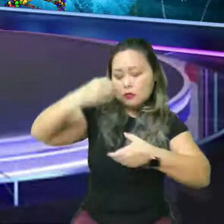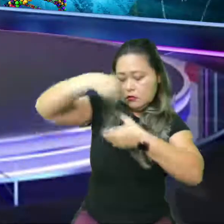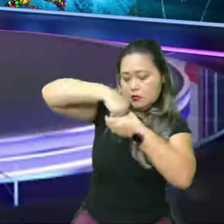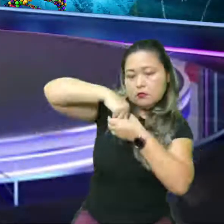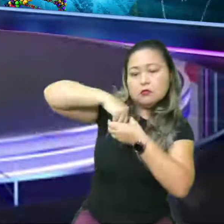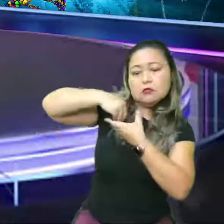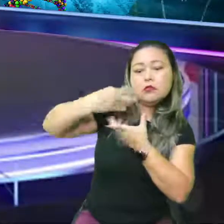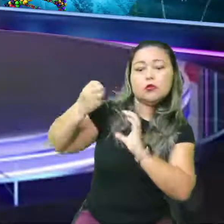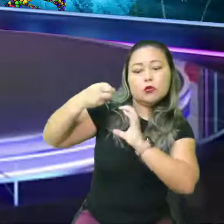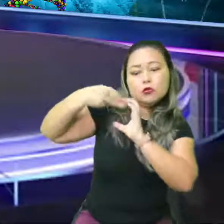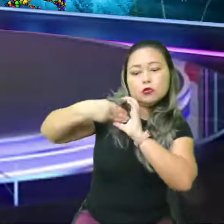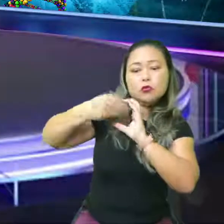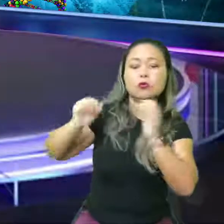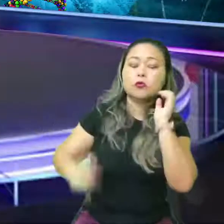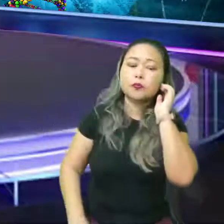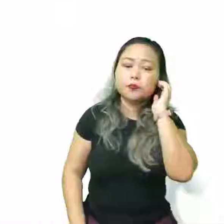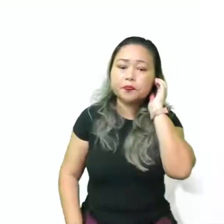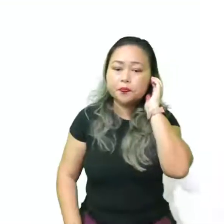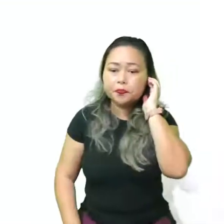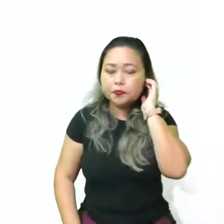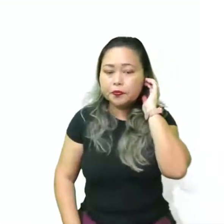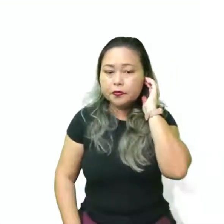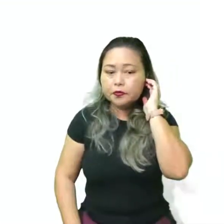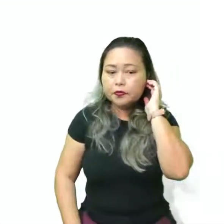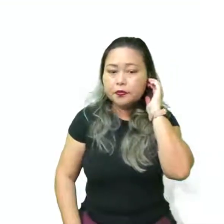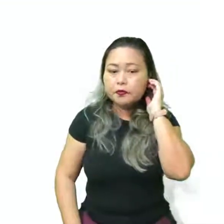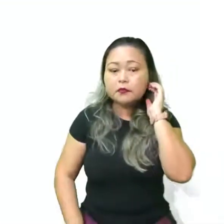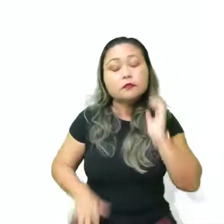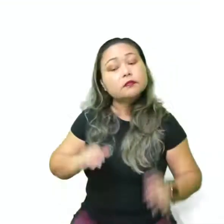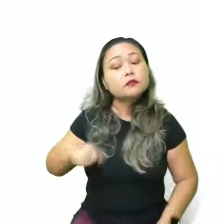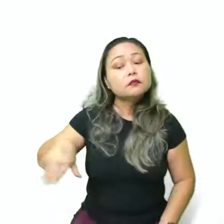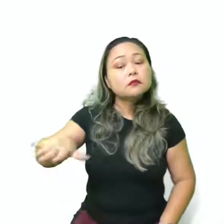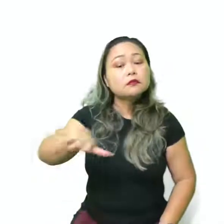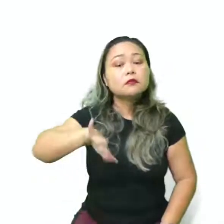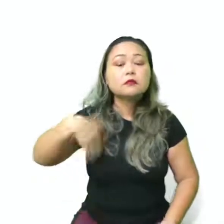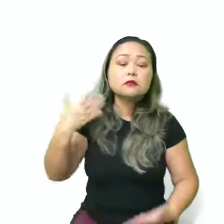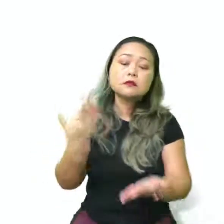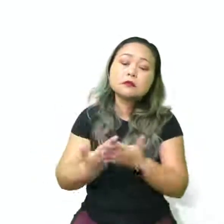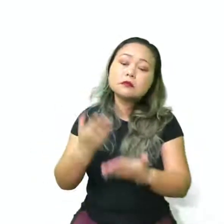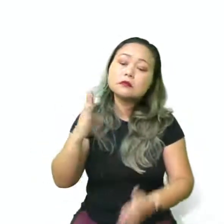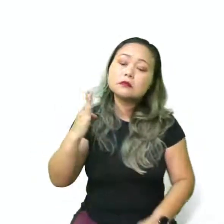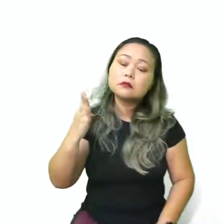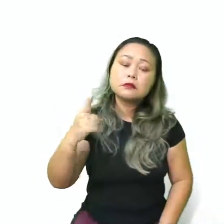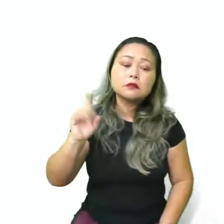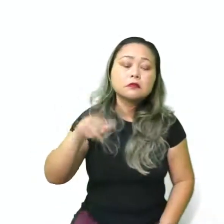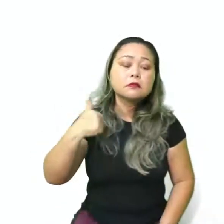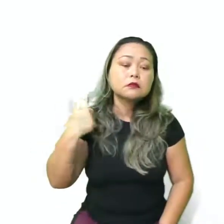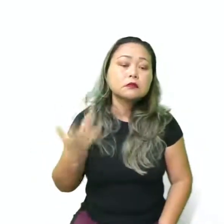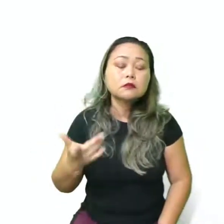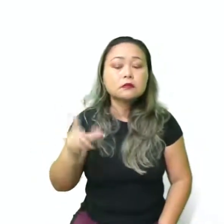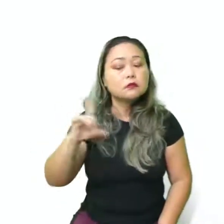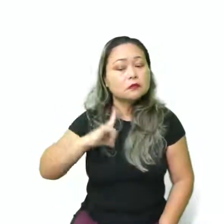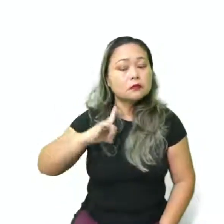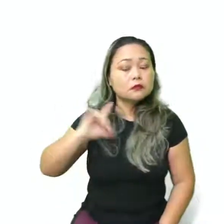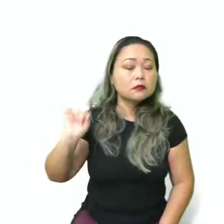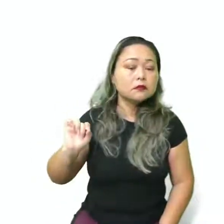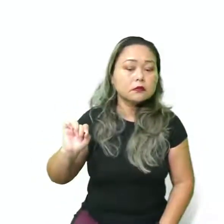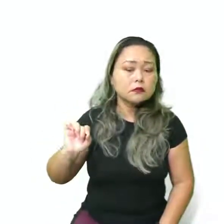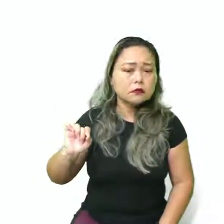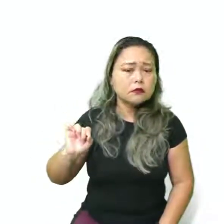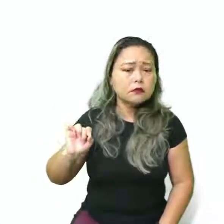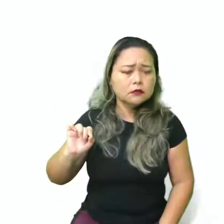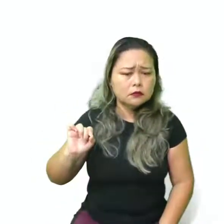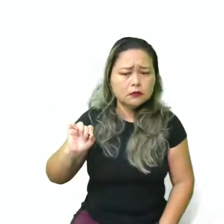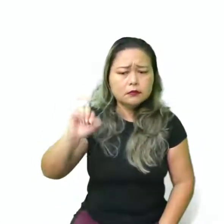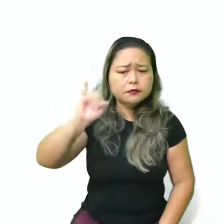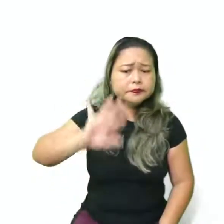dos nossos núcleos. Vamos lá, então. Áreas de estudo da biologia. Então, nós vamos ter aqui. Isso aí é